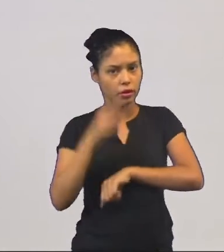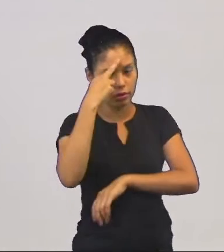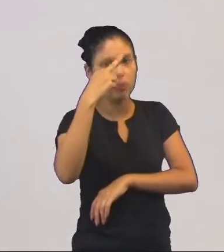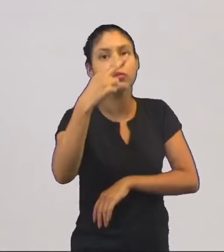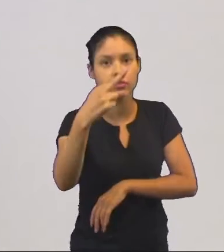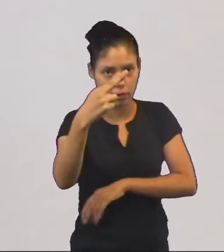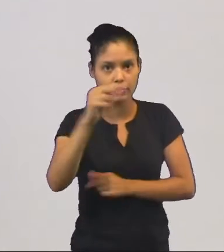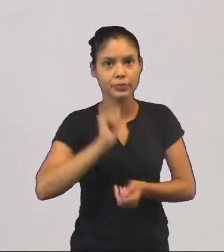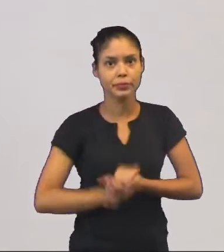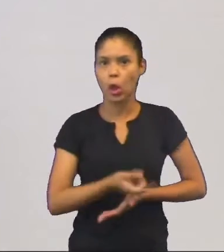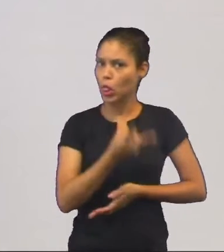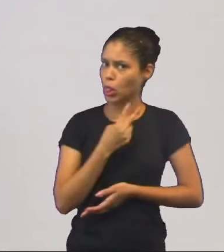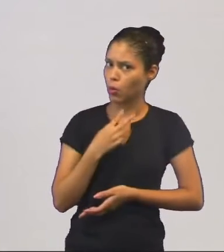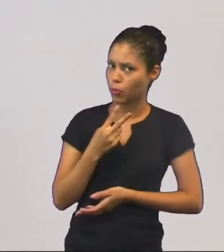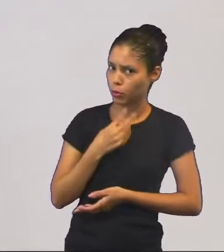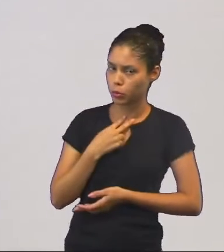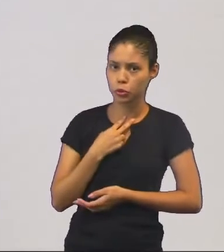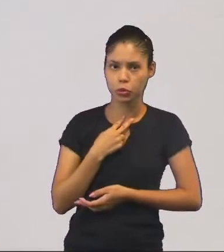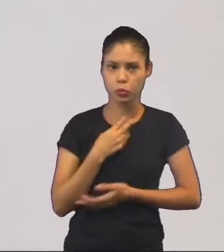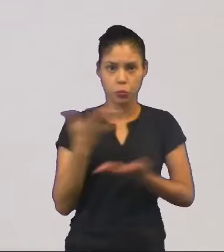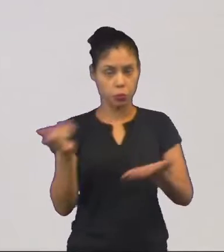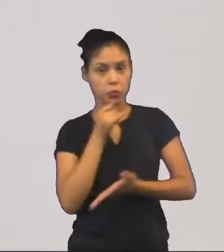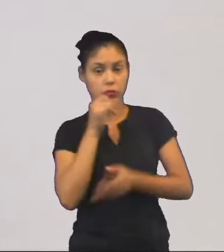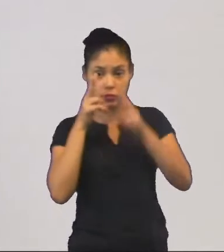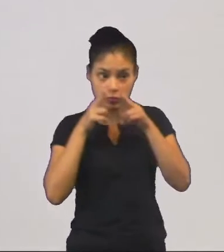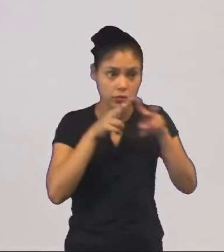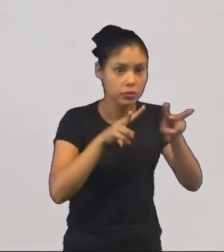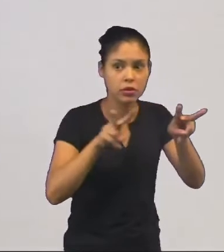autoridade, ele não pode ser, digamos assim,